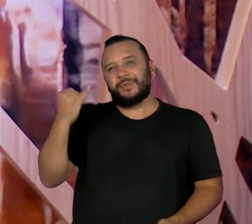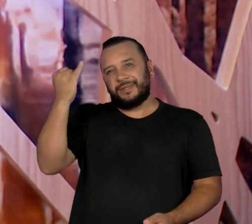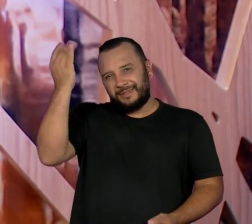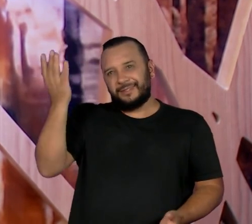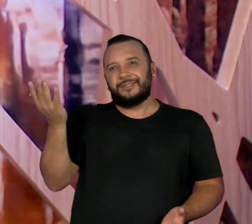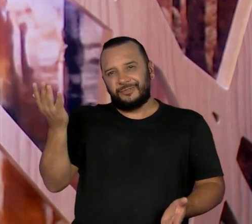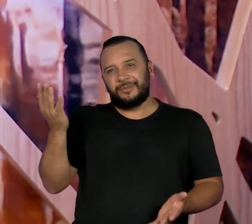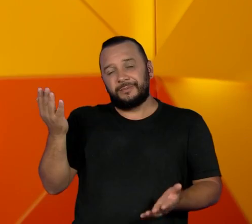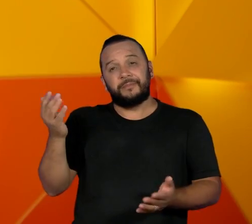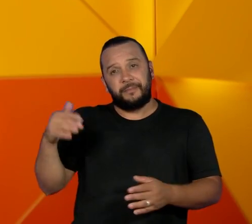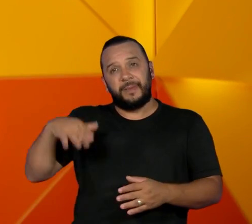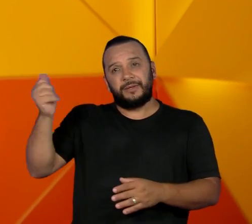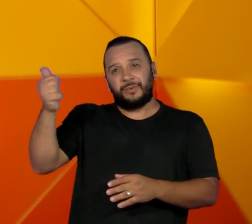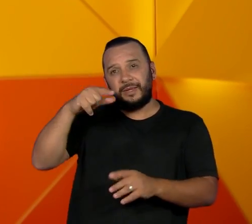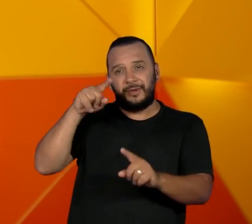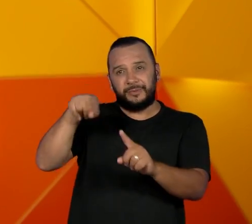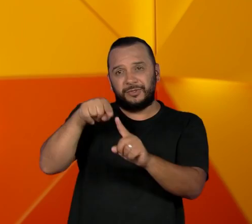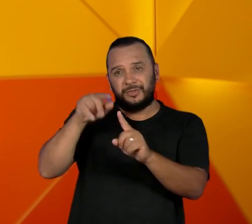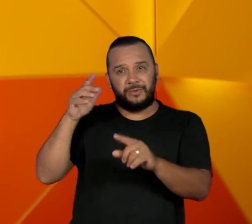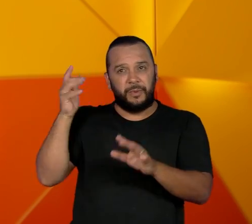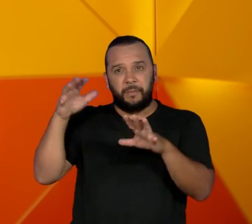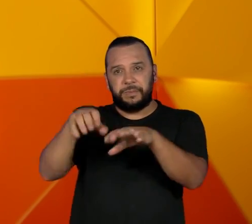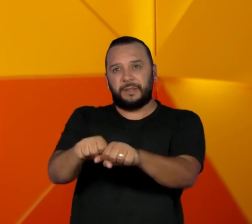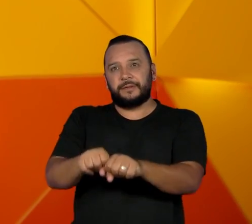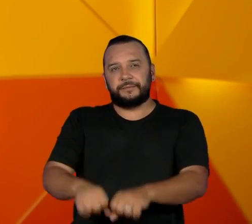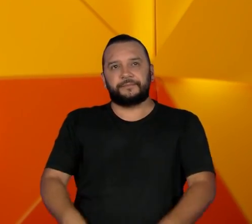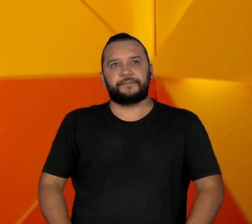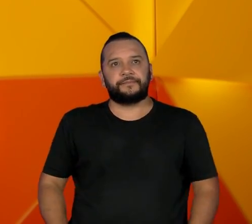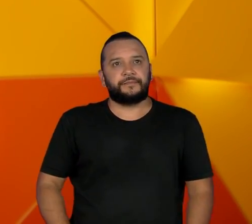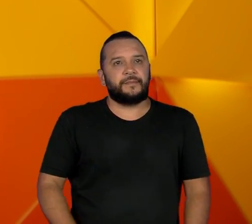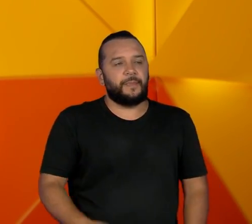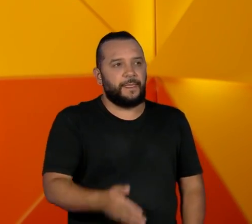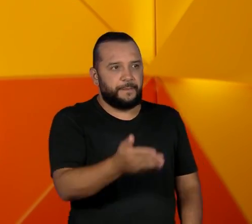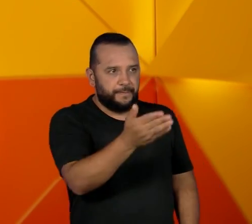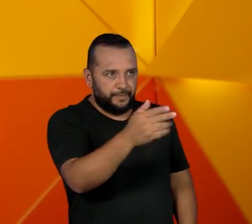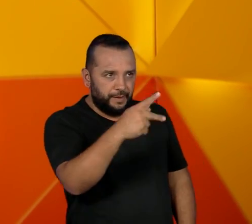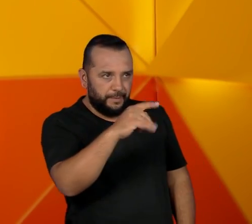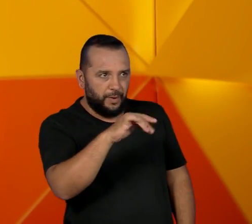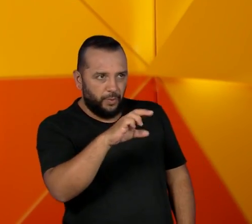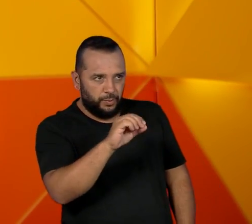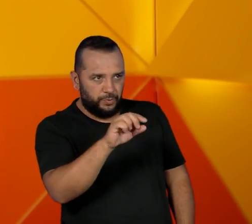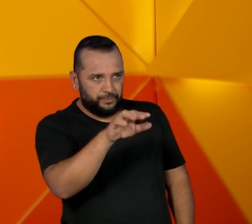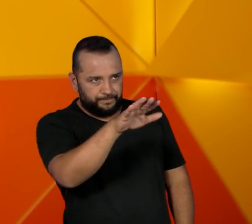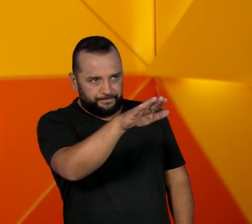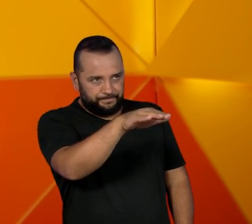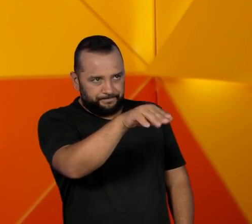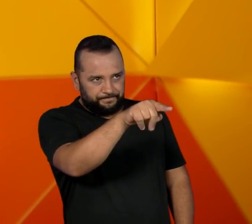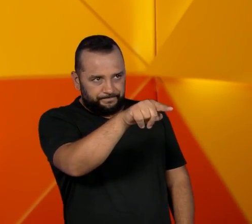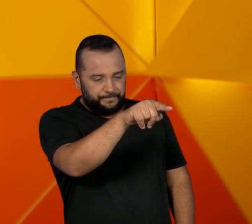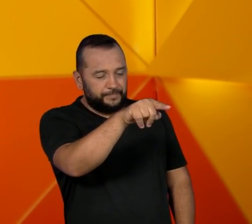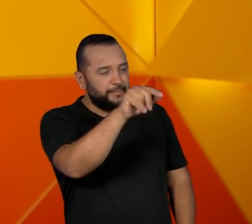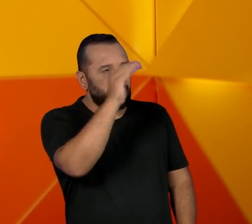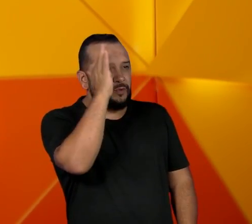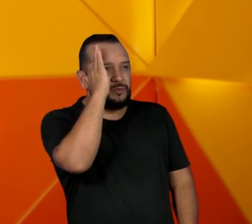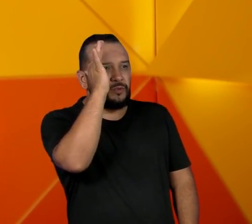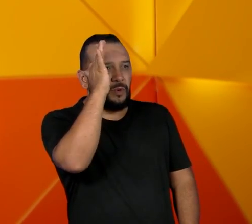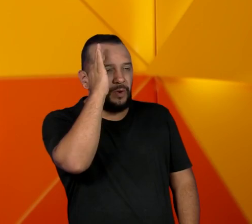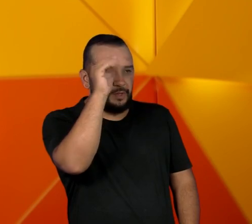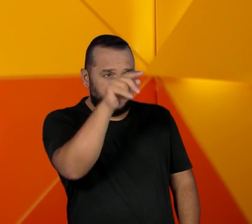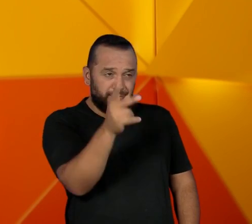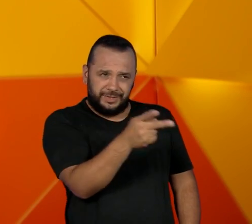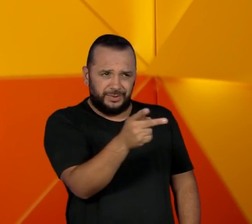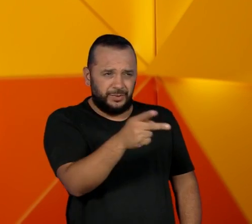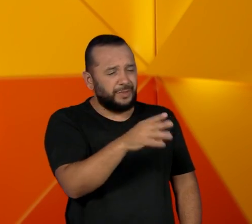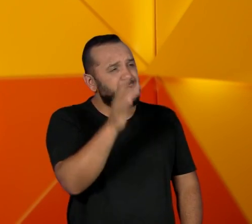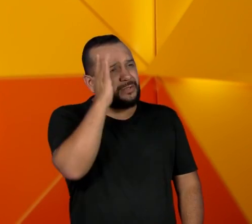chegada. Ô Paulo, e você, o que você imagina, o que você sonha? Acho que quero saber dos dois.